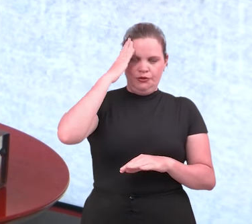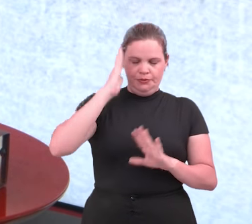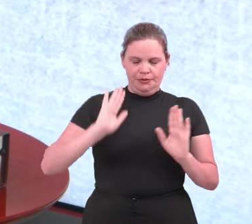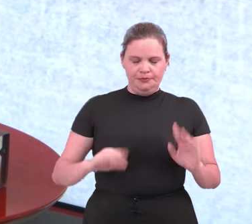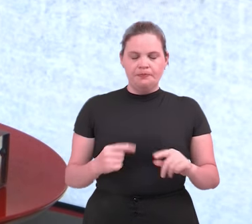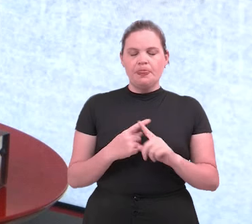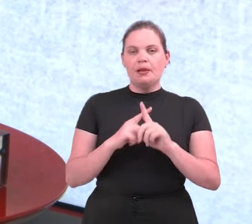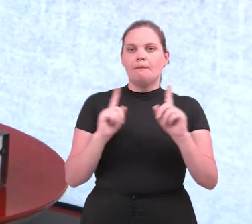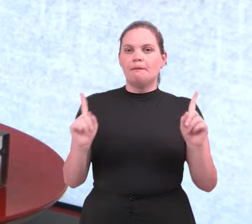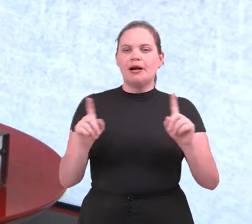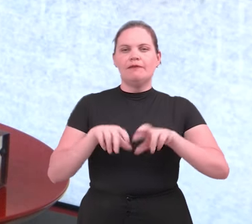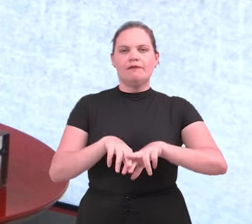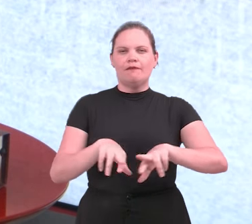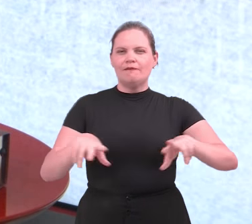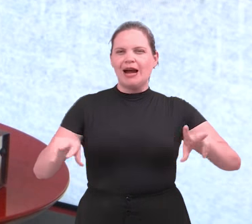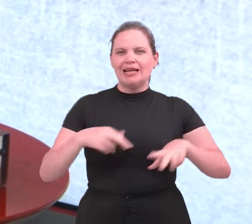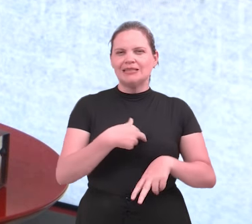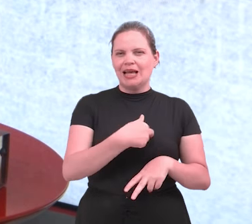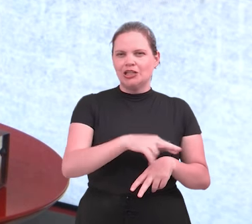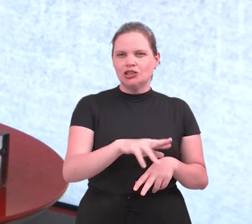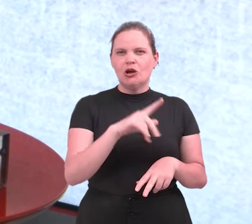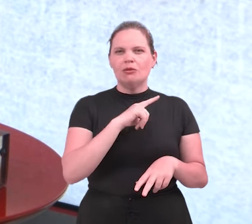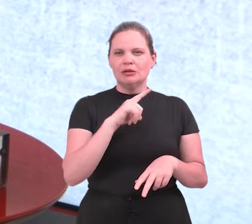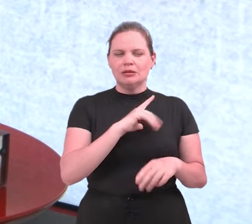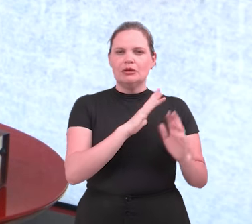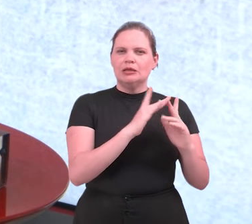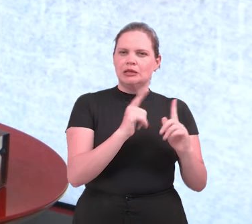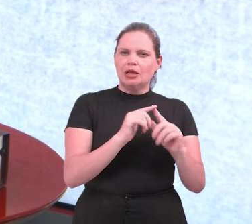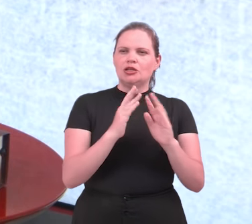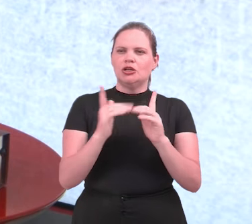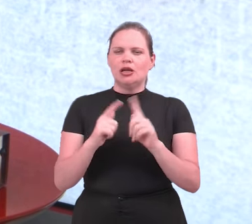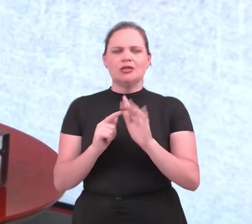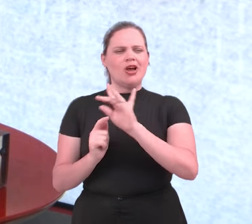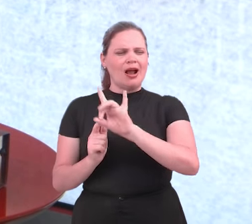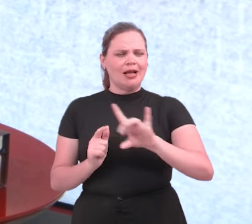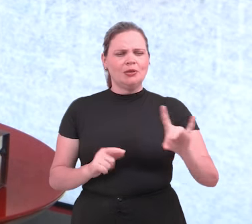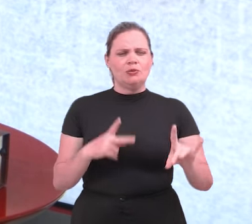igrejas ou denominações decorrentes do entendimento de cada um,